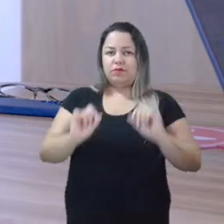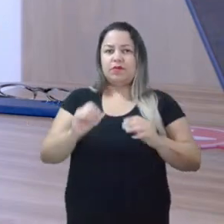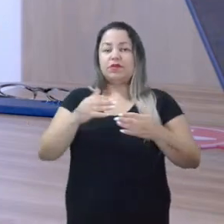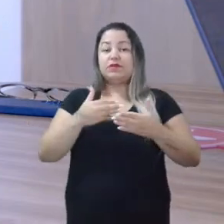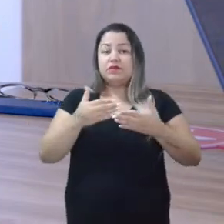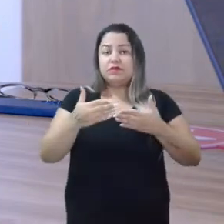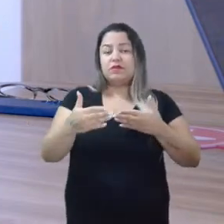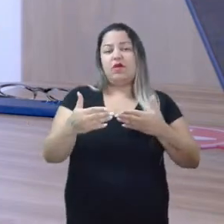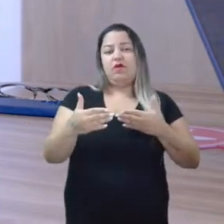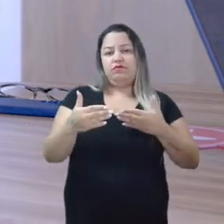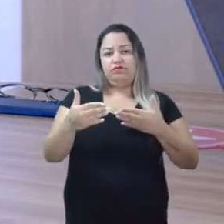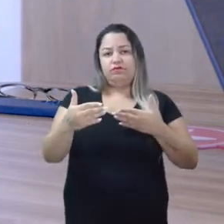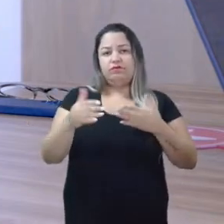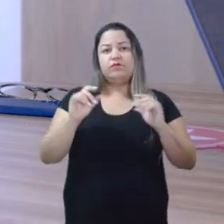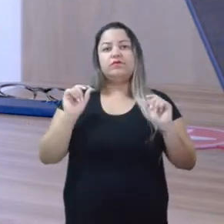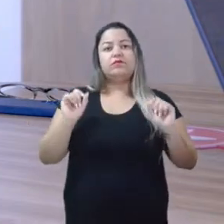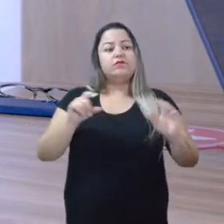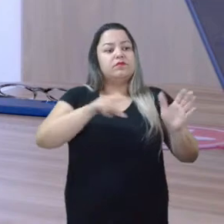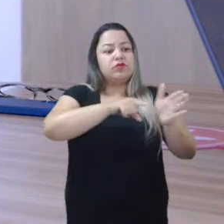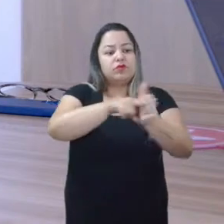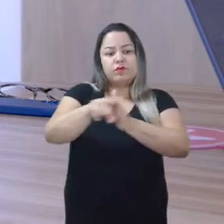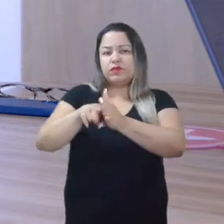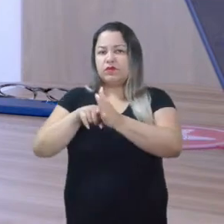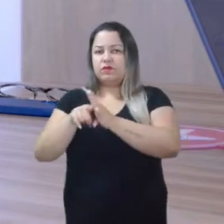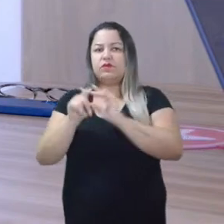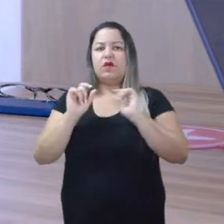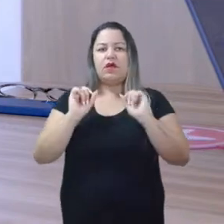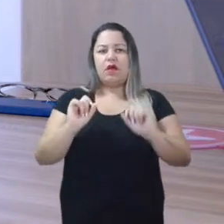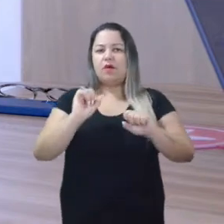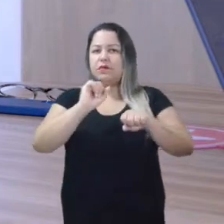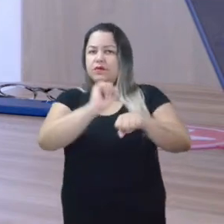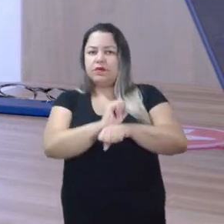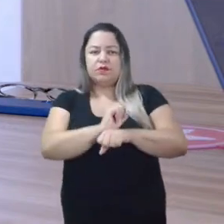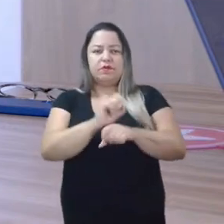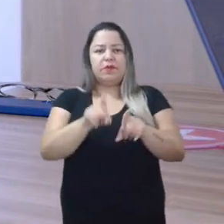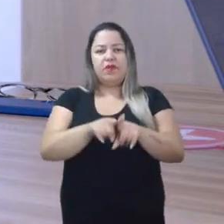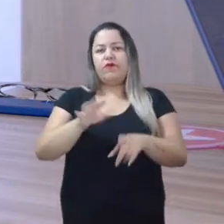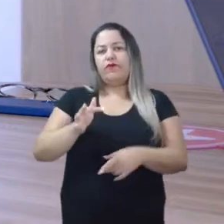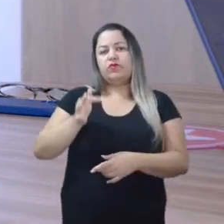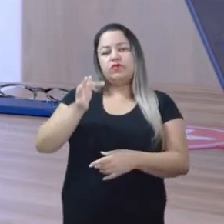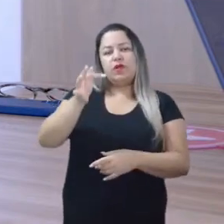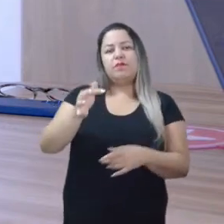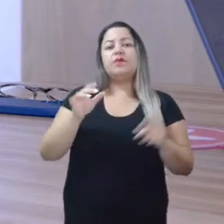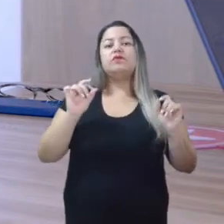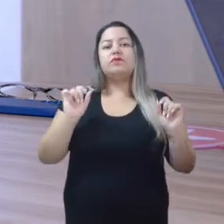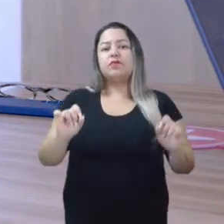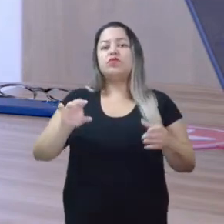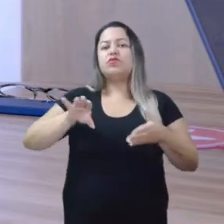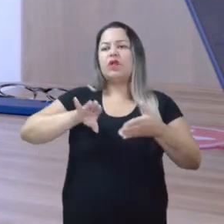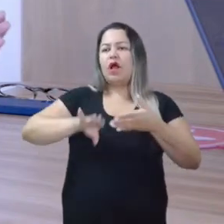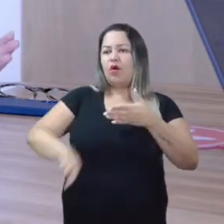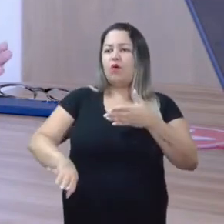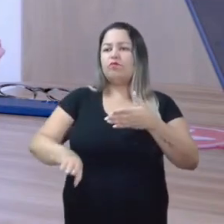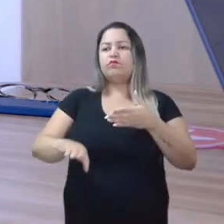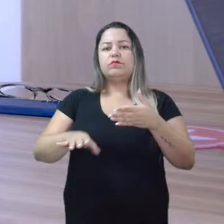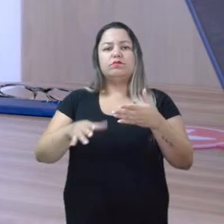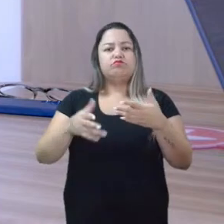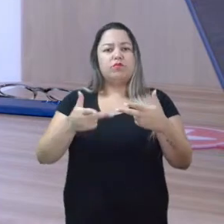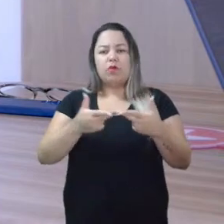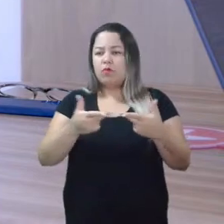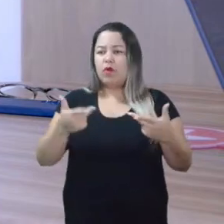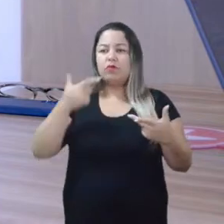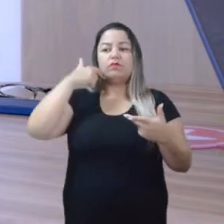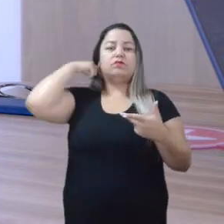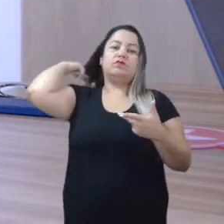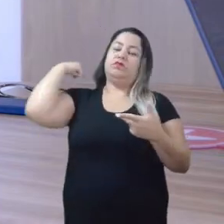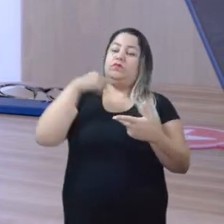só, pesquisar, analisar e, eventualmente, retirar do ar algum tipo de conteúdo, sem que antes esse conteúdo